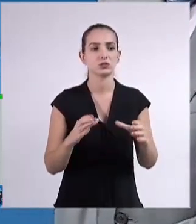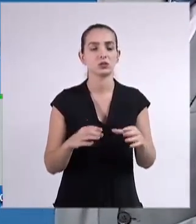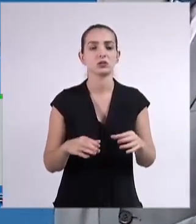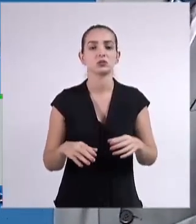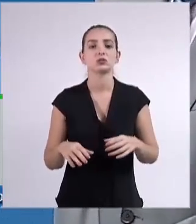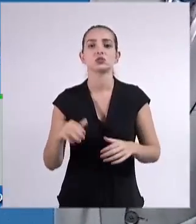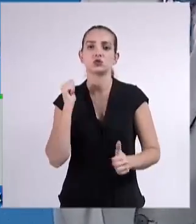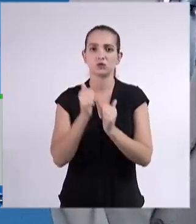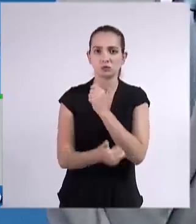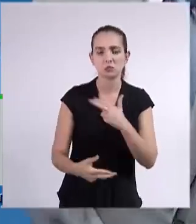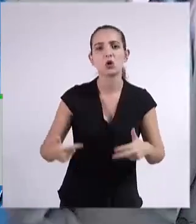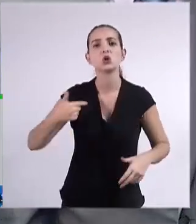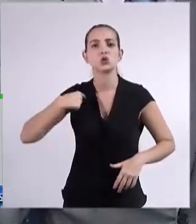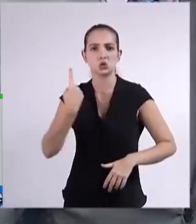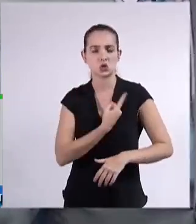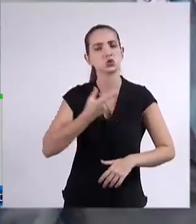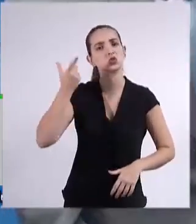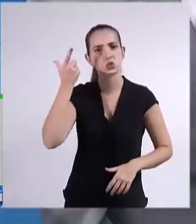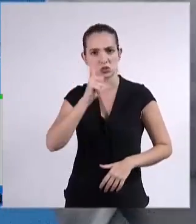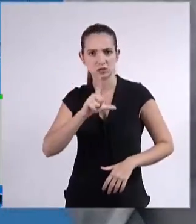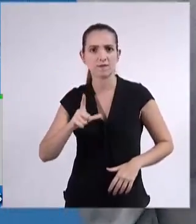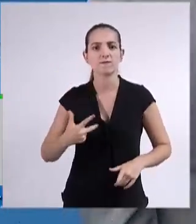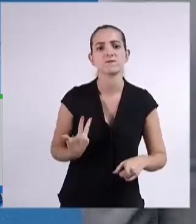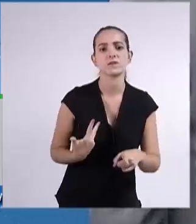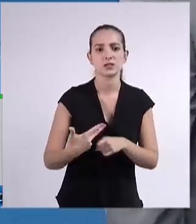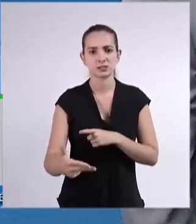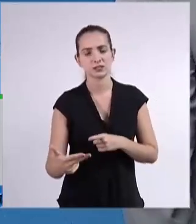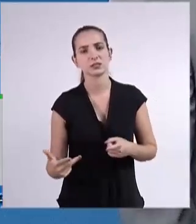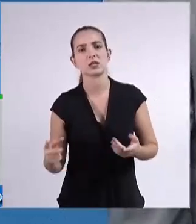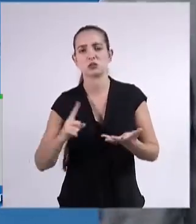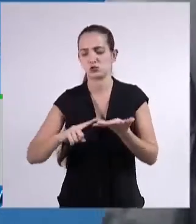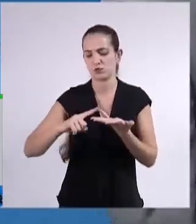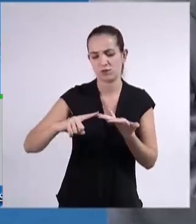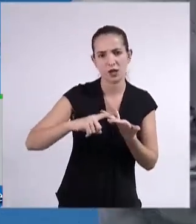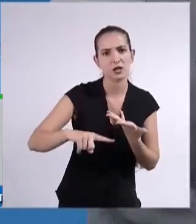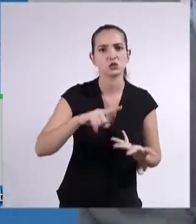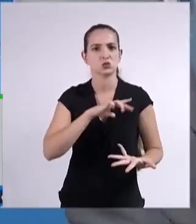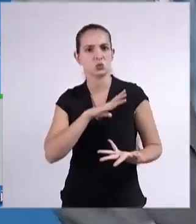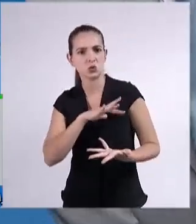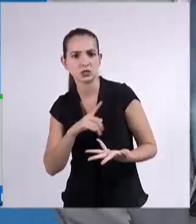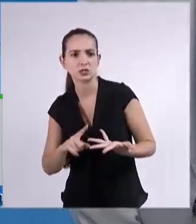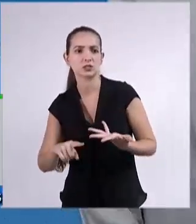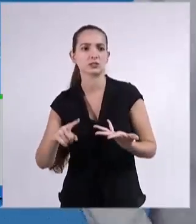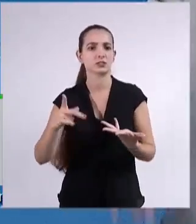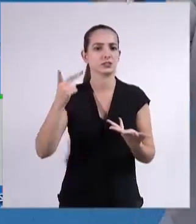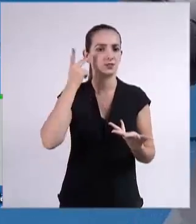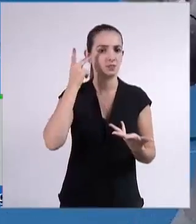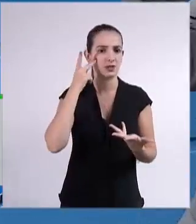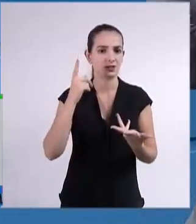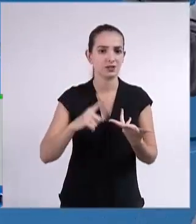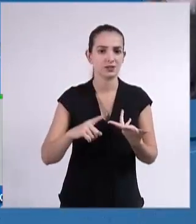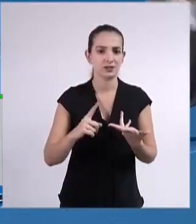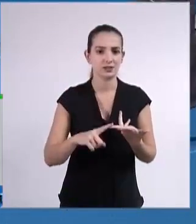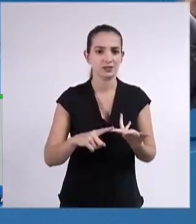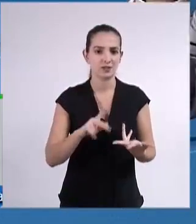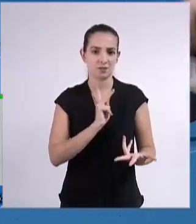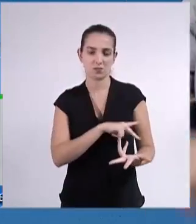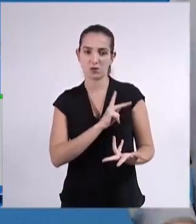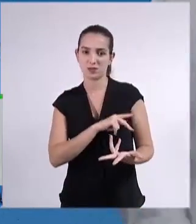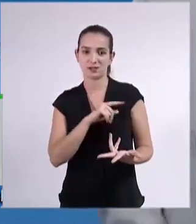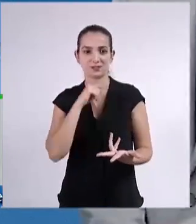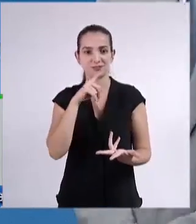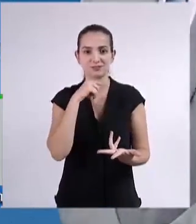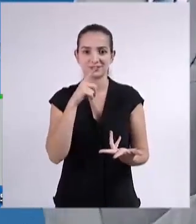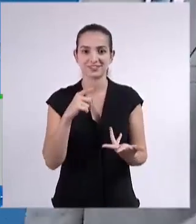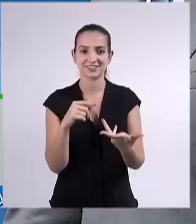São Paulo, ganhamos da Ponte Preta, ganhamos do Guarani. Fizemos um tour. Então, só não ganhou do Palmeiras, né? Não ganhou do Palmeiras porque não jogamos. Não joga